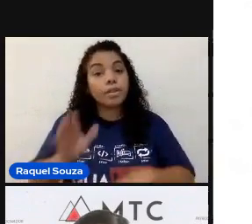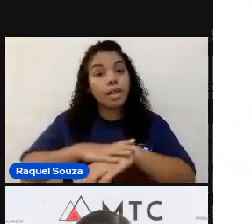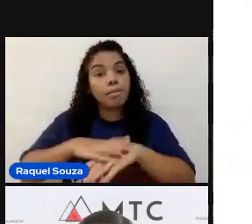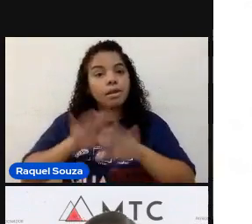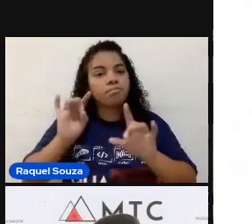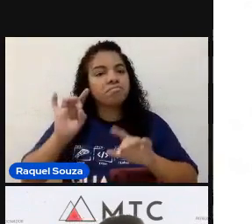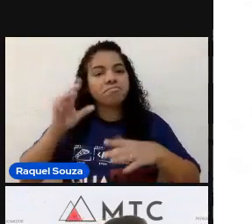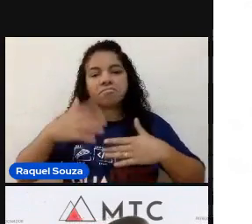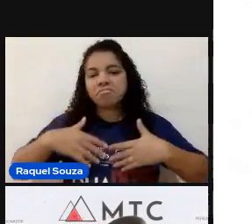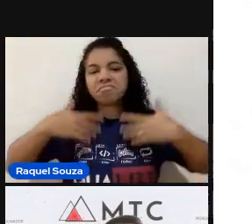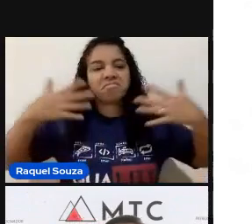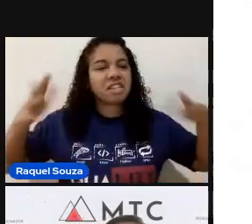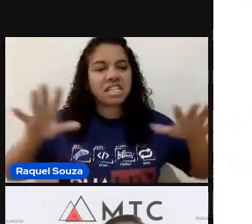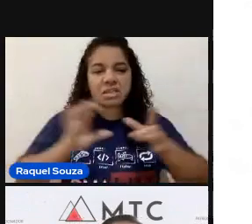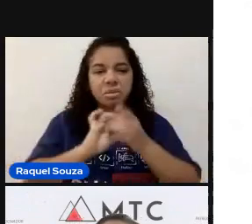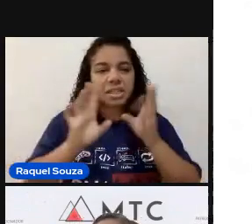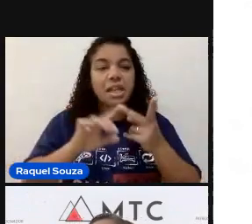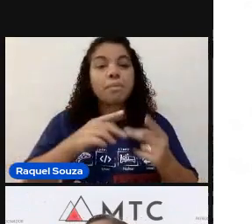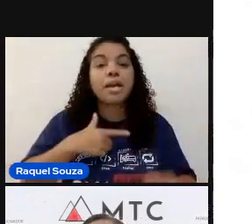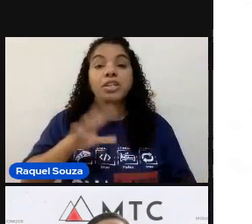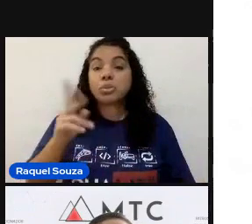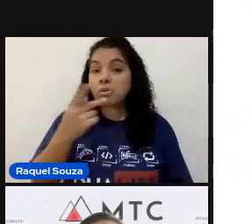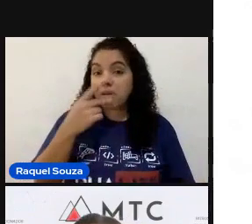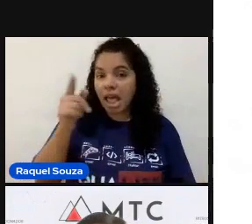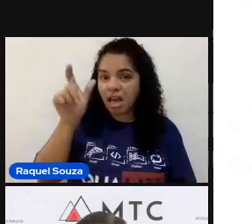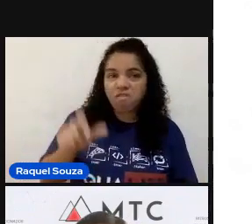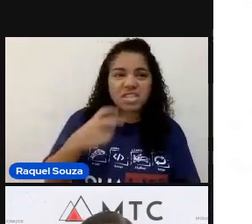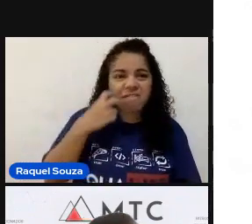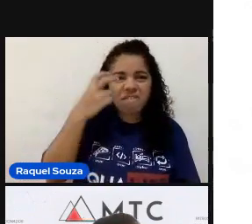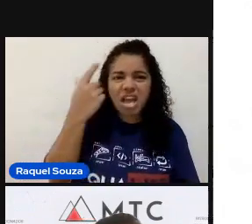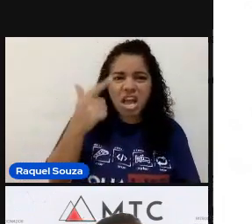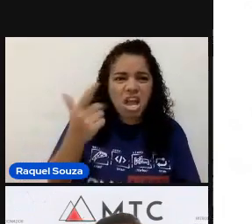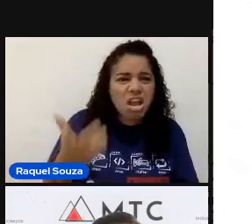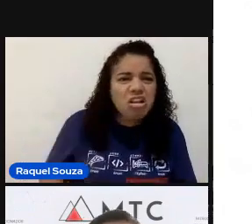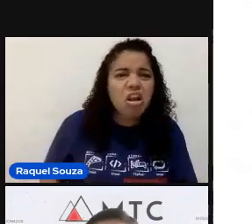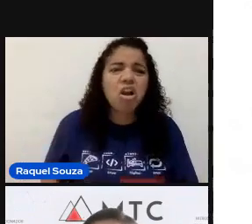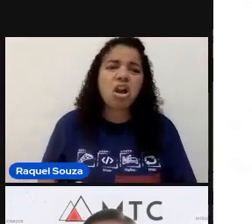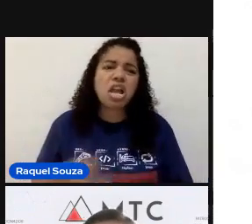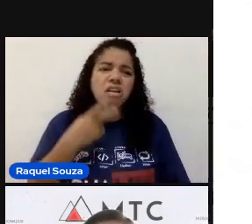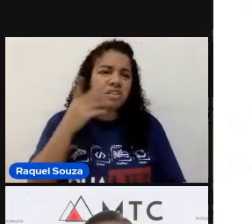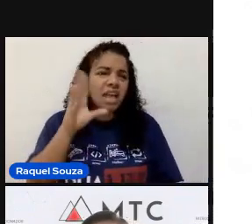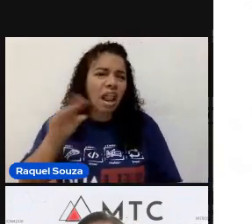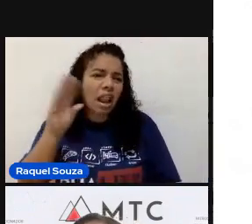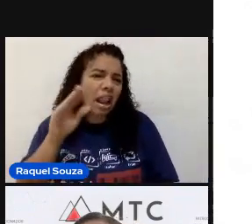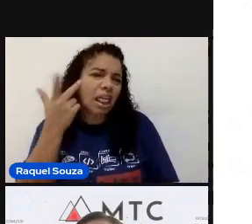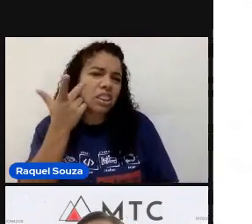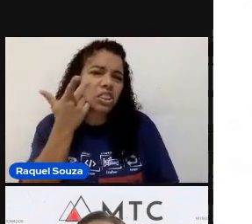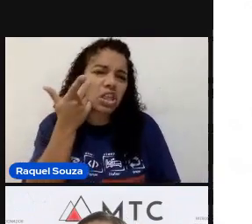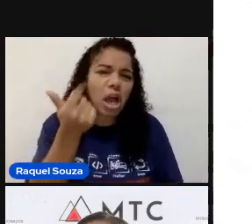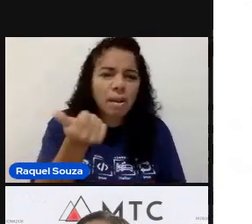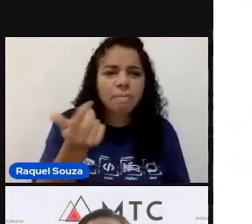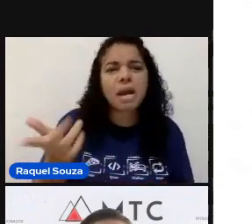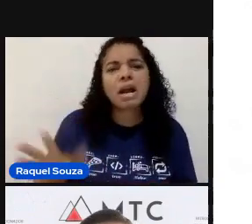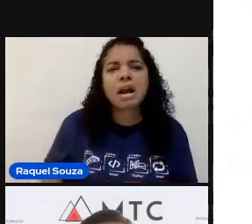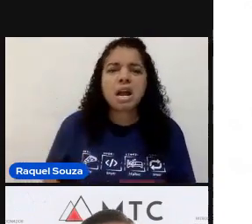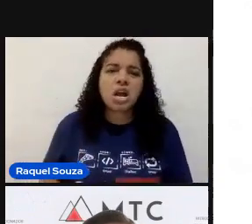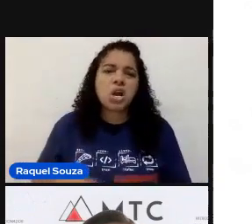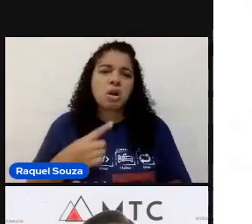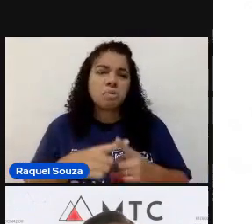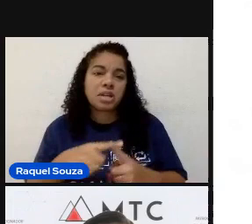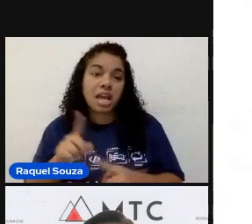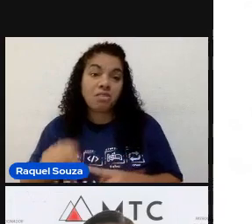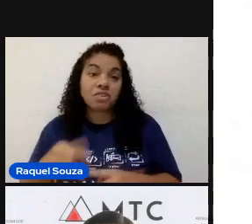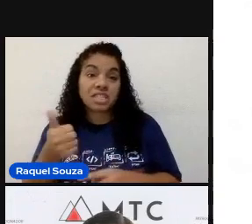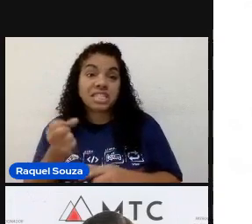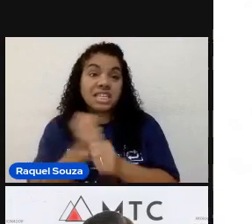Espontaneidade. Todo mundo fala assim, você não tem vergonha, você fala muito normal, talvez seja os 16 anos